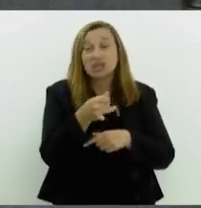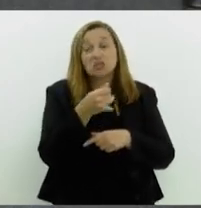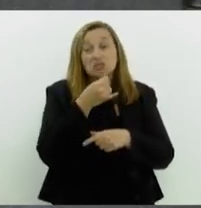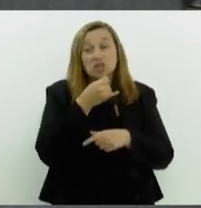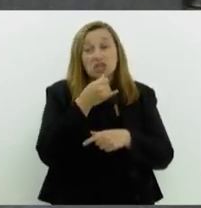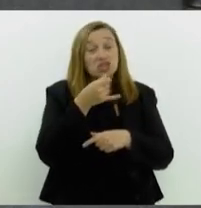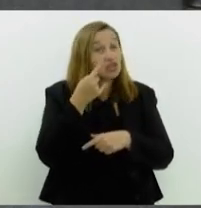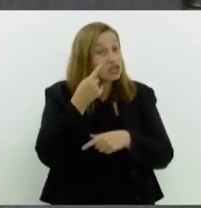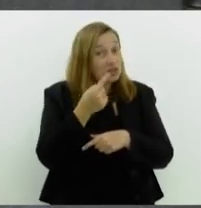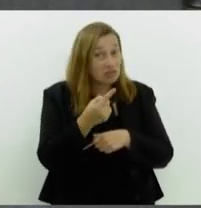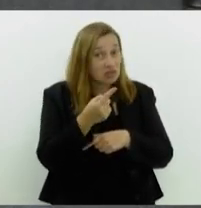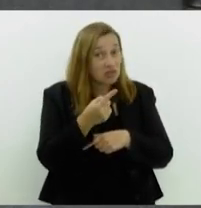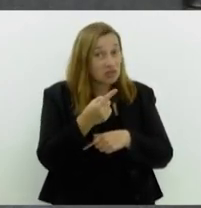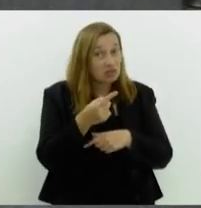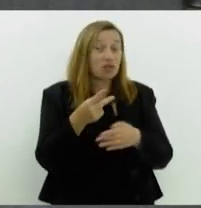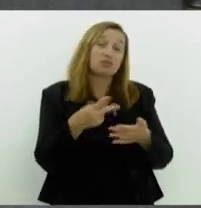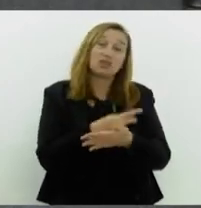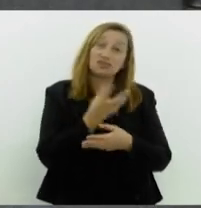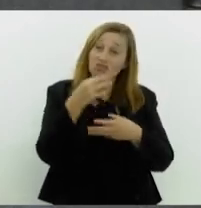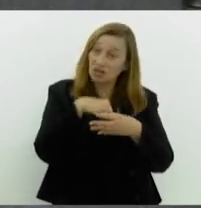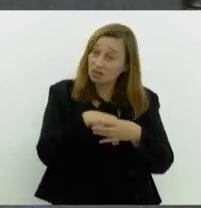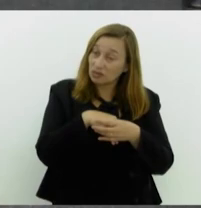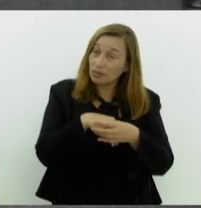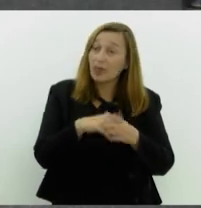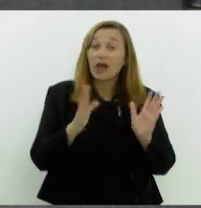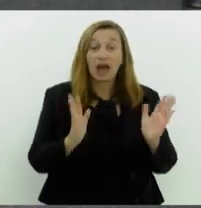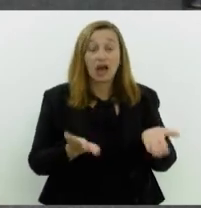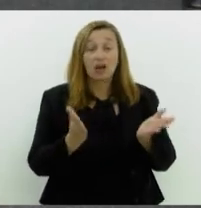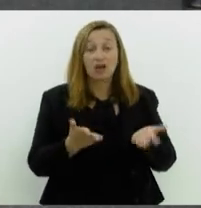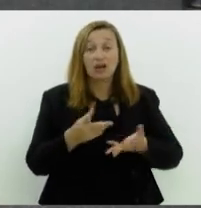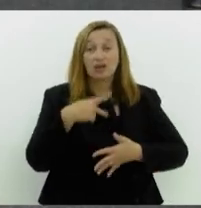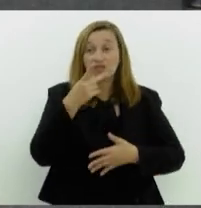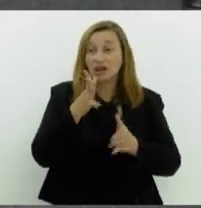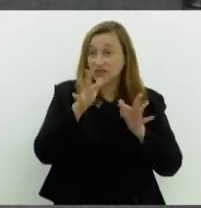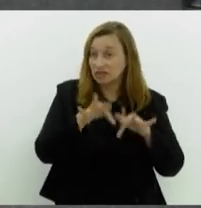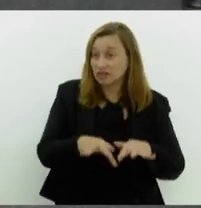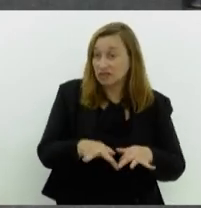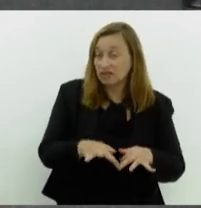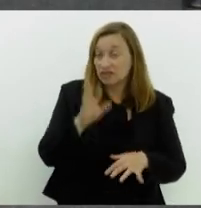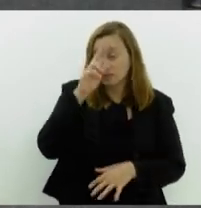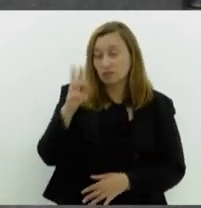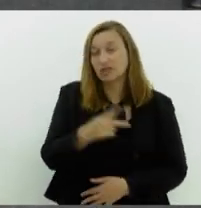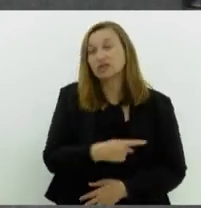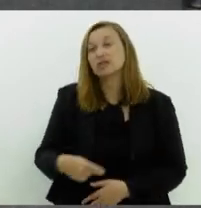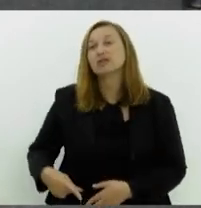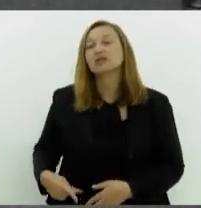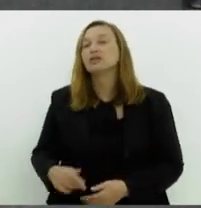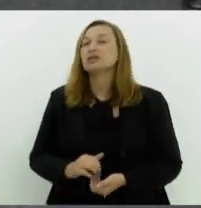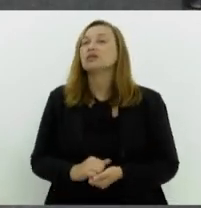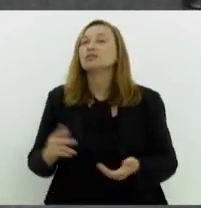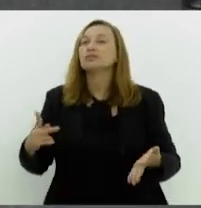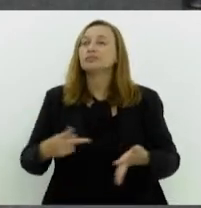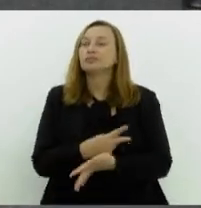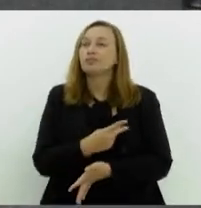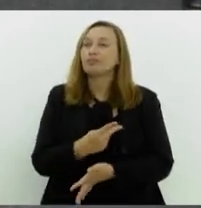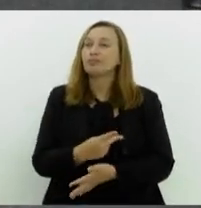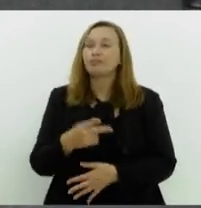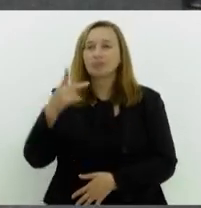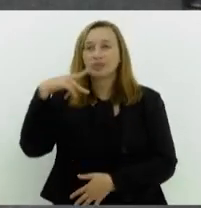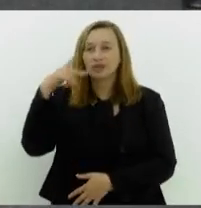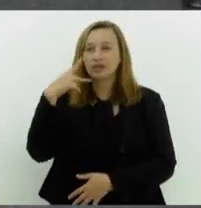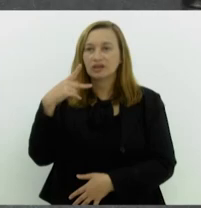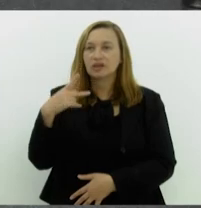e desnecessárias que aconteceram ali dentro. Agora, termino a minha fala, senhor presidente, dizendo o seguinte: o que aconteceu nesse parlamento e